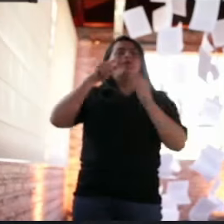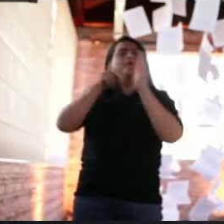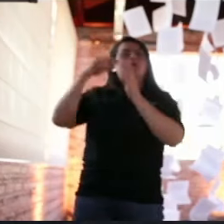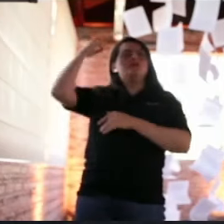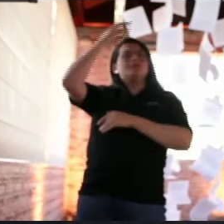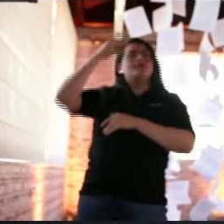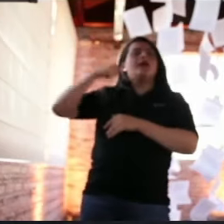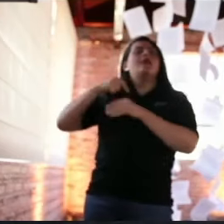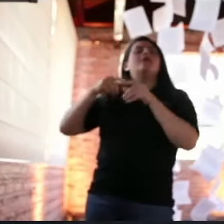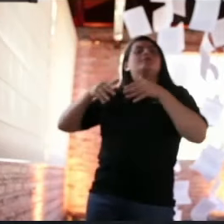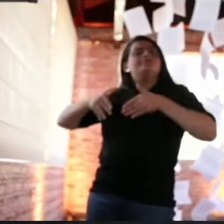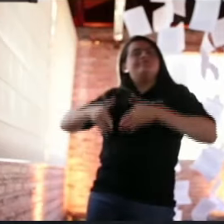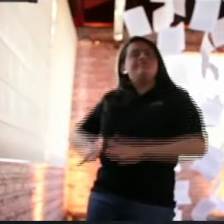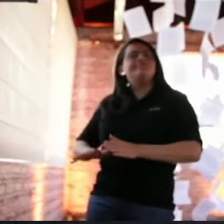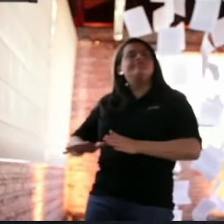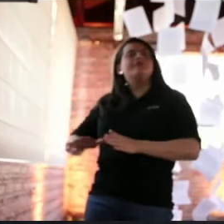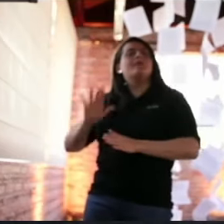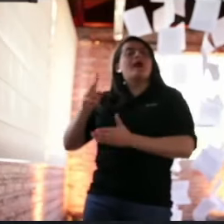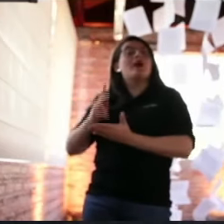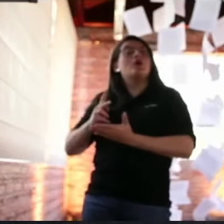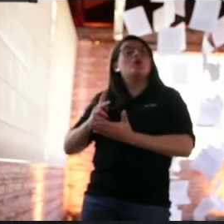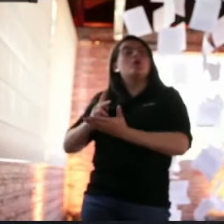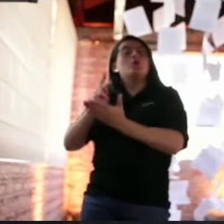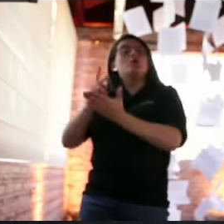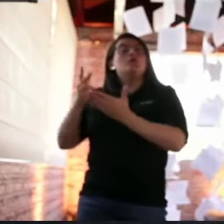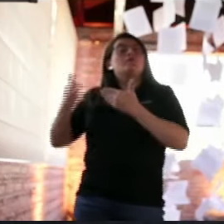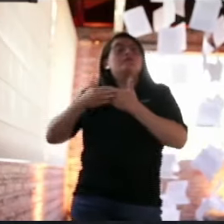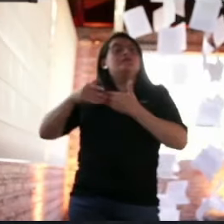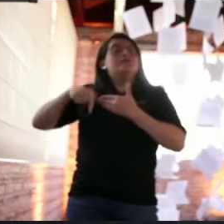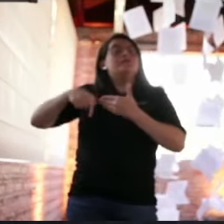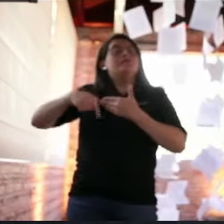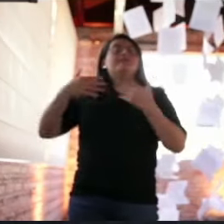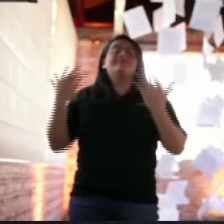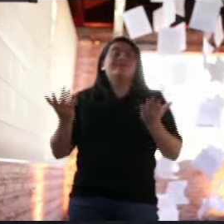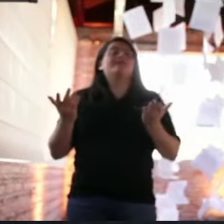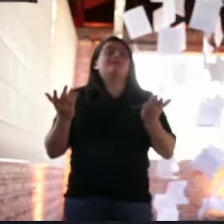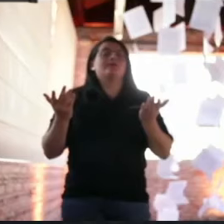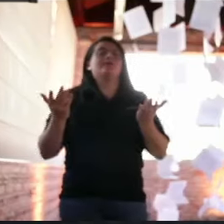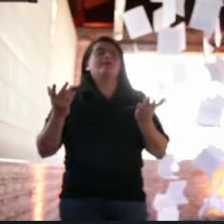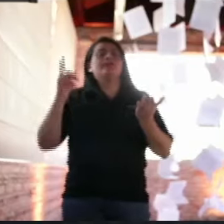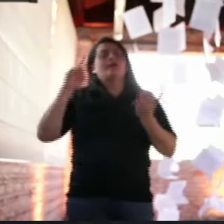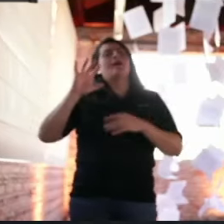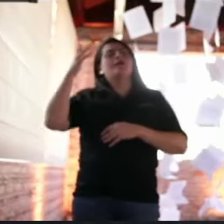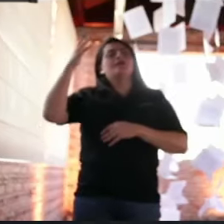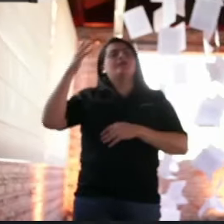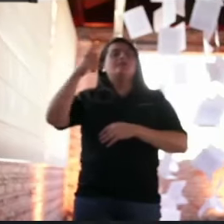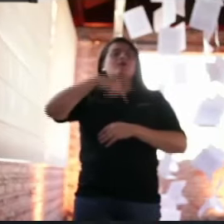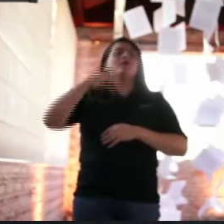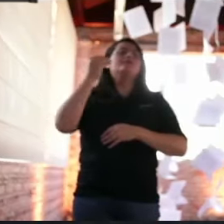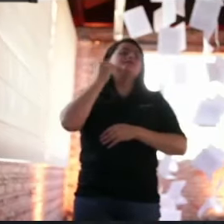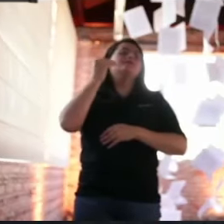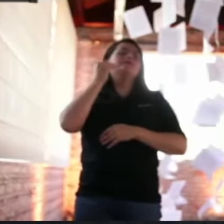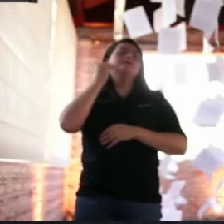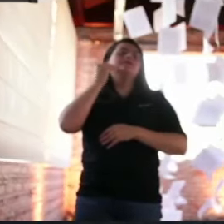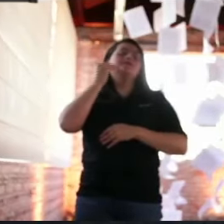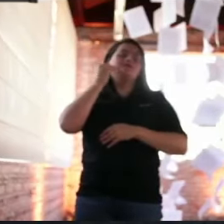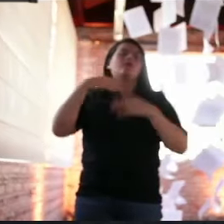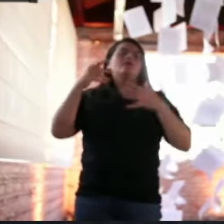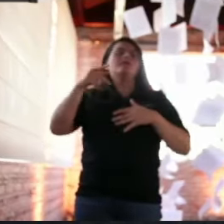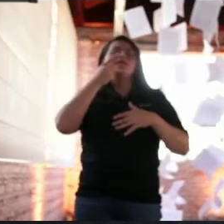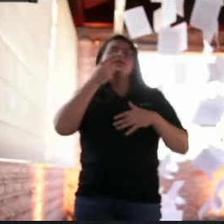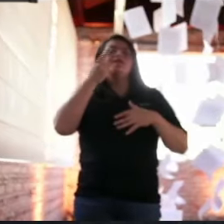pariu e continuou virgem mesmo depois de ter parido né E como que acontece porque a gente tenta você quando